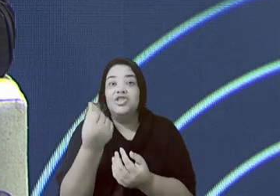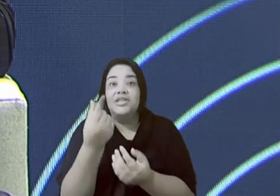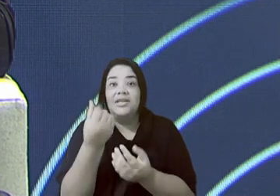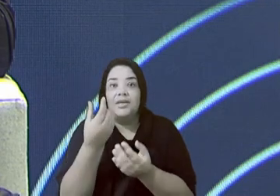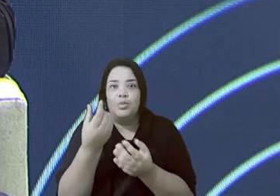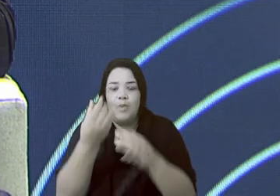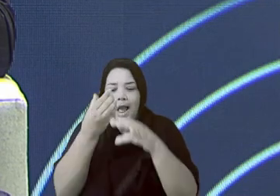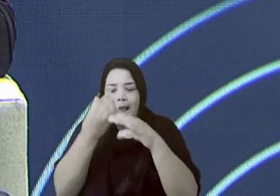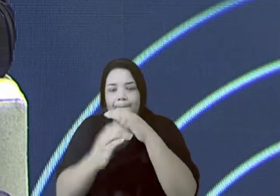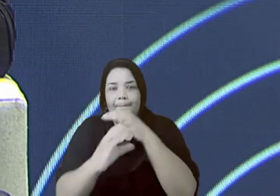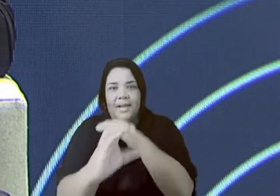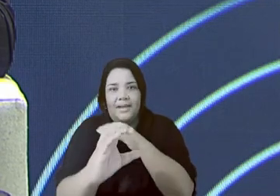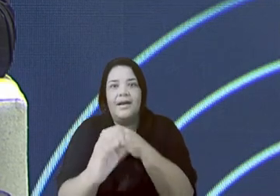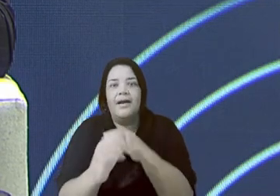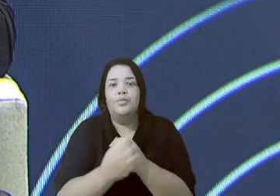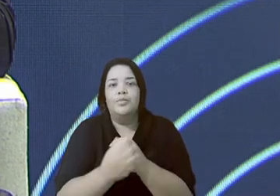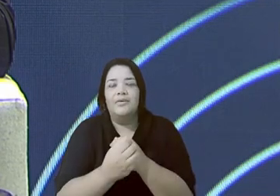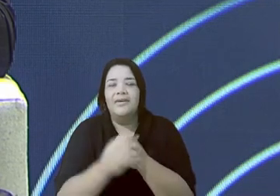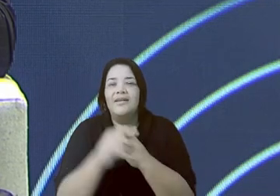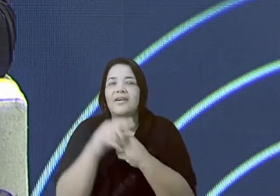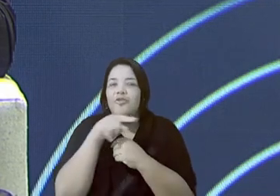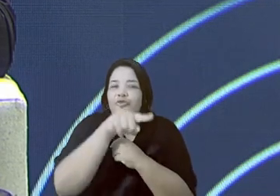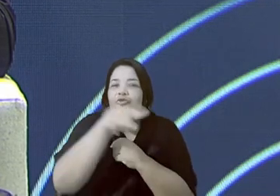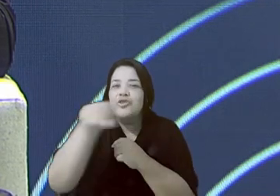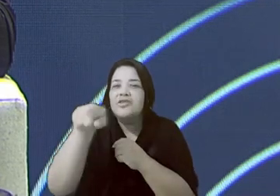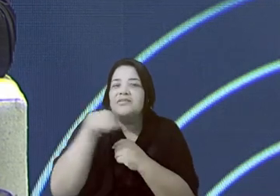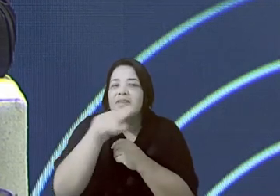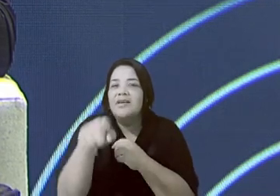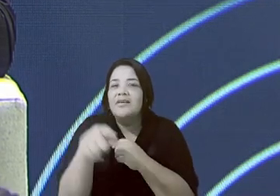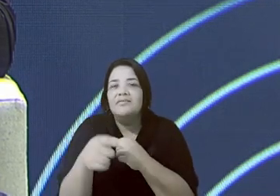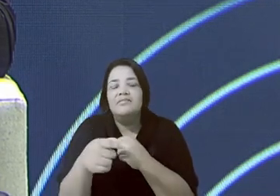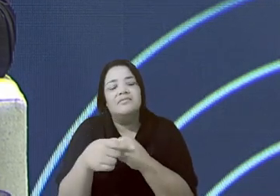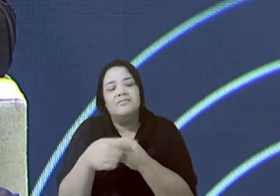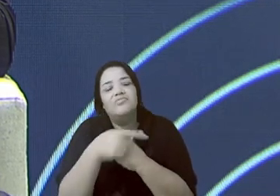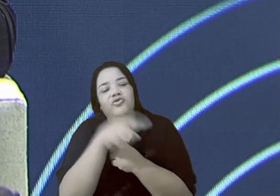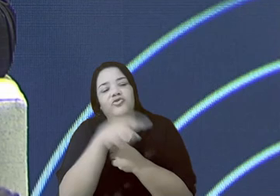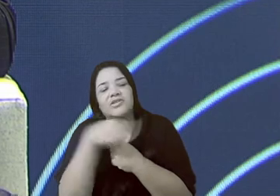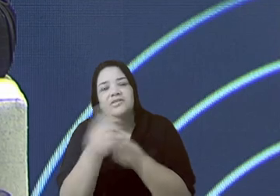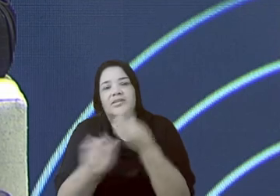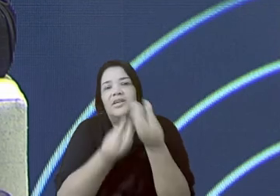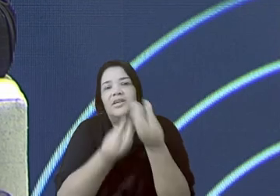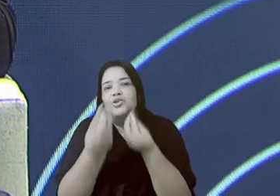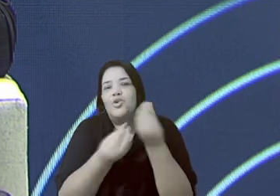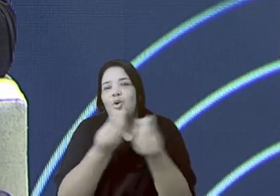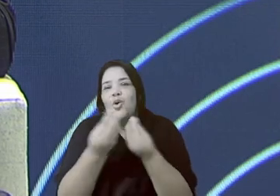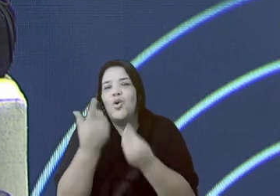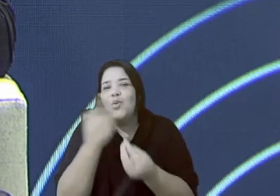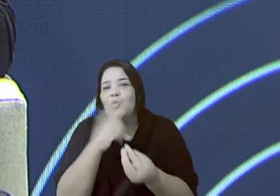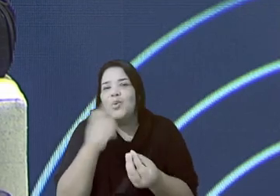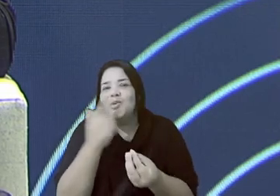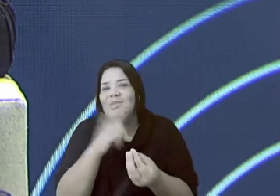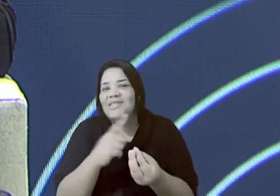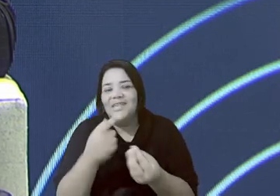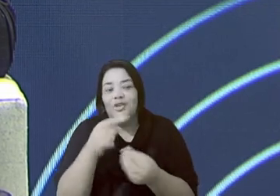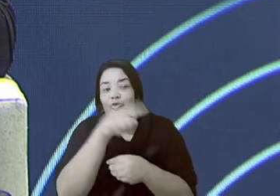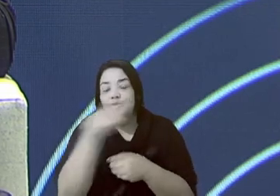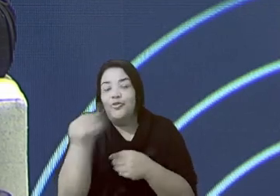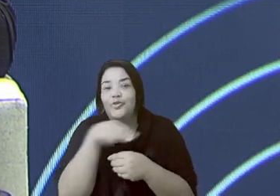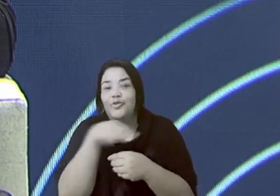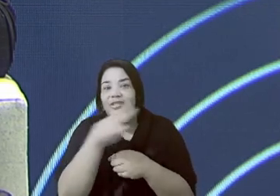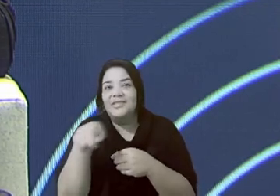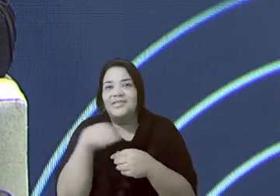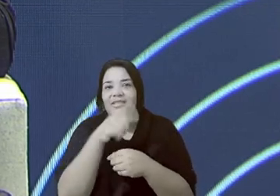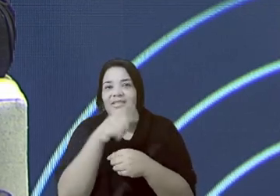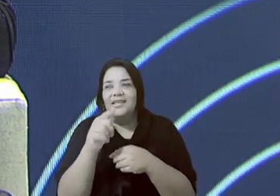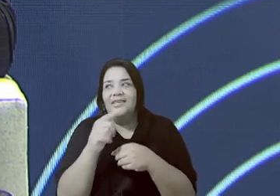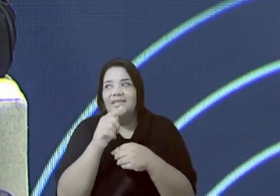esse Impacto para vocês né do lado do Muro aqui em termos do lado do Empreendedor como é que foi foram esses últimos anos